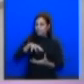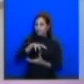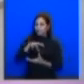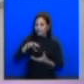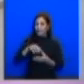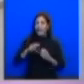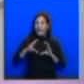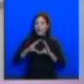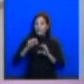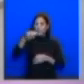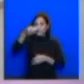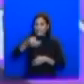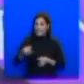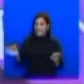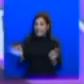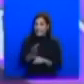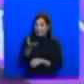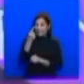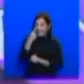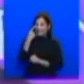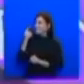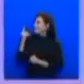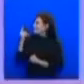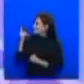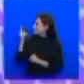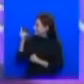girando. As bolas estão posicionadas.